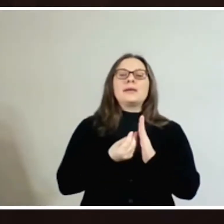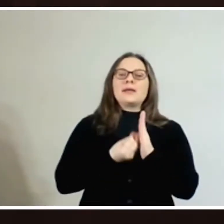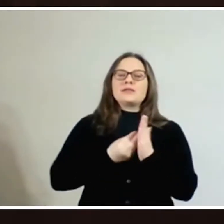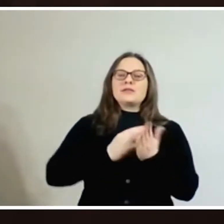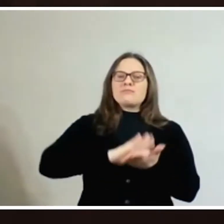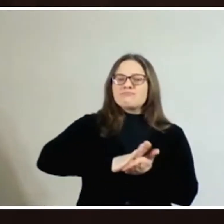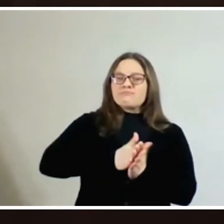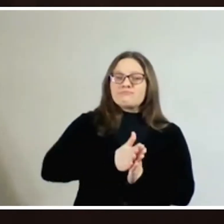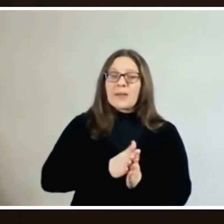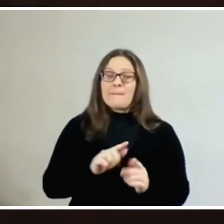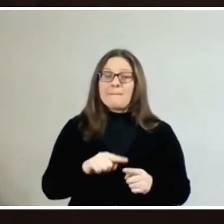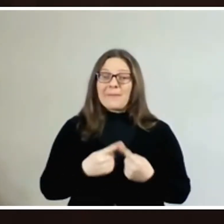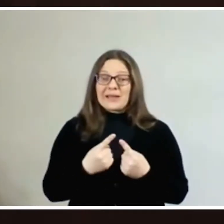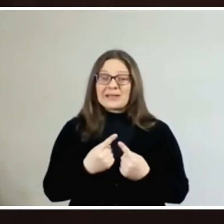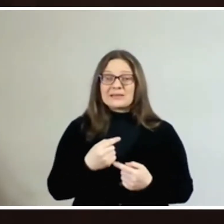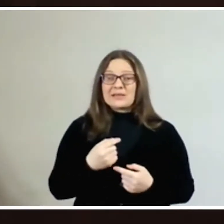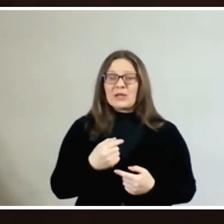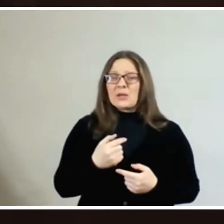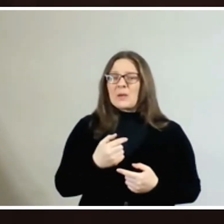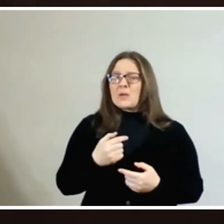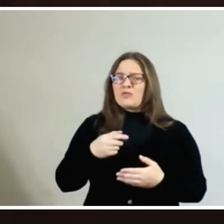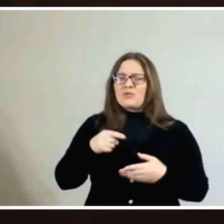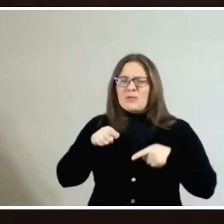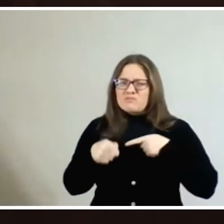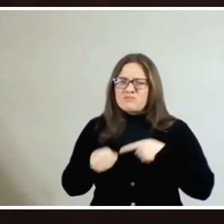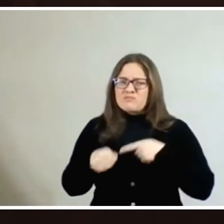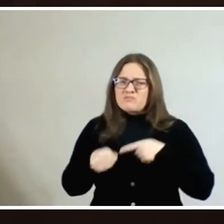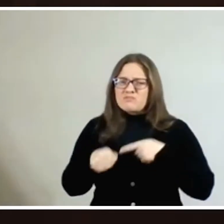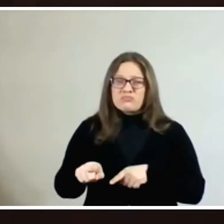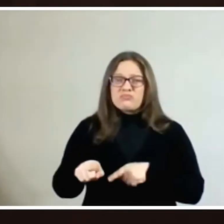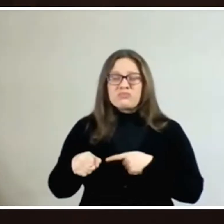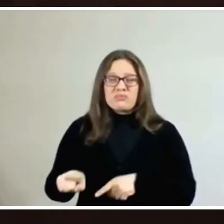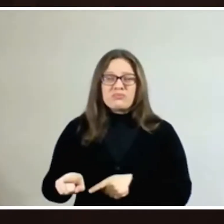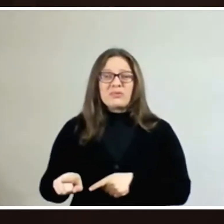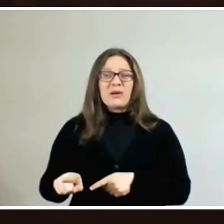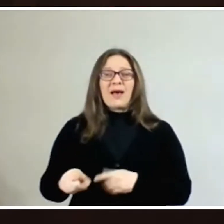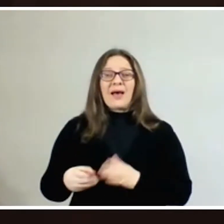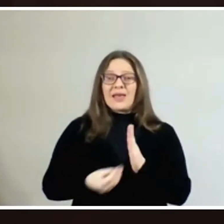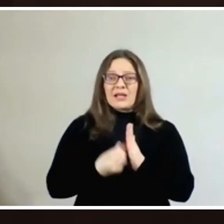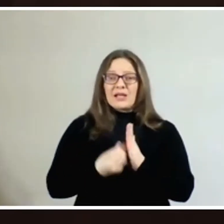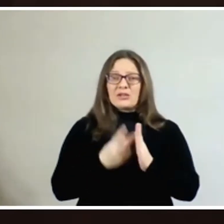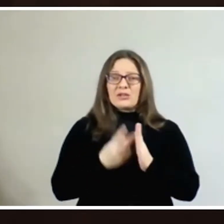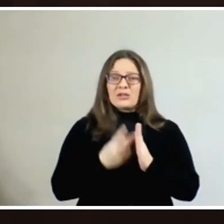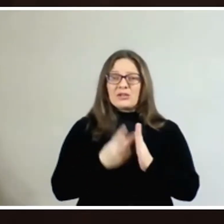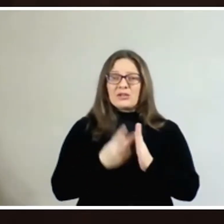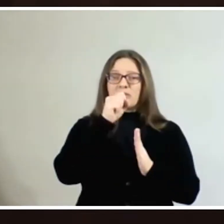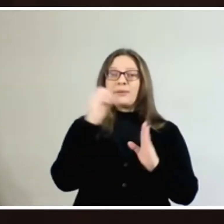mais se perseguia, mais a igreja crescia. Todavia,